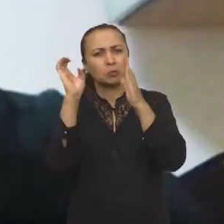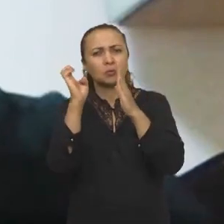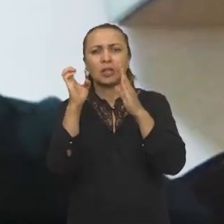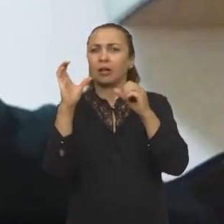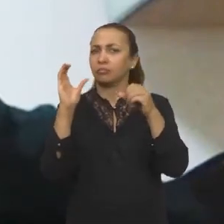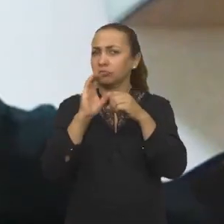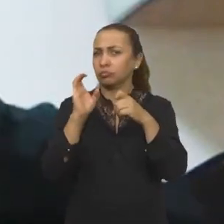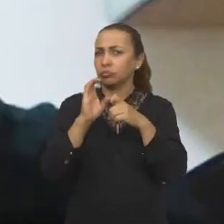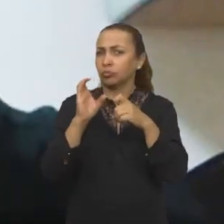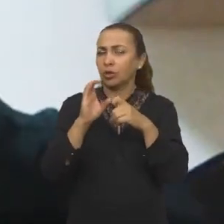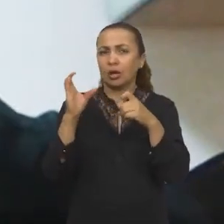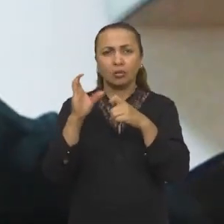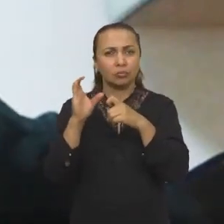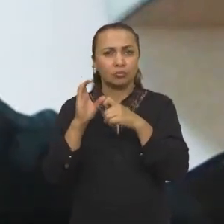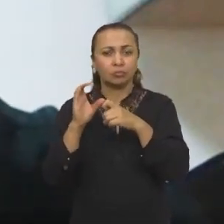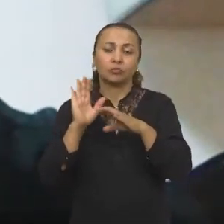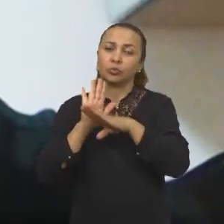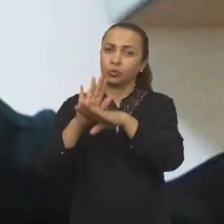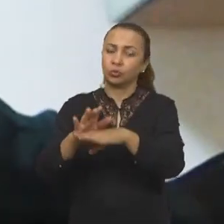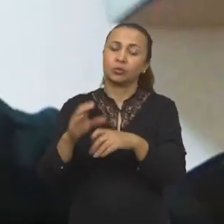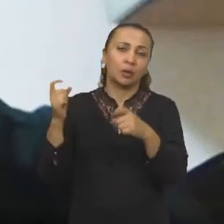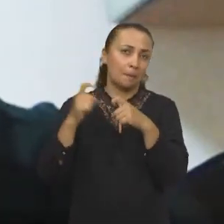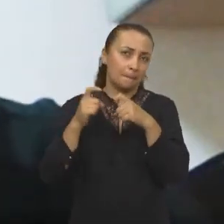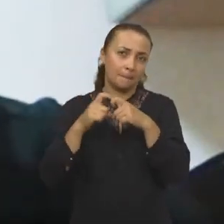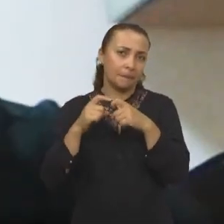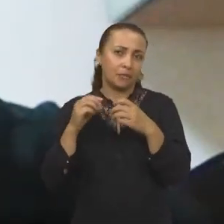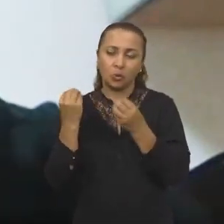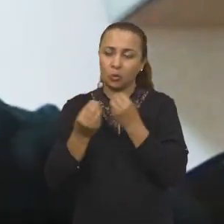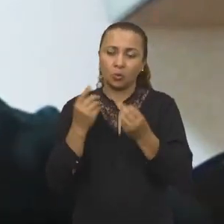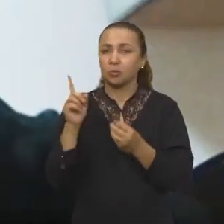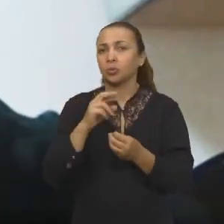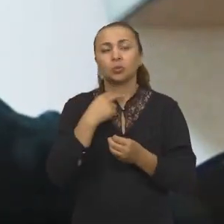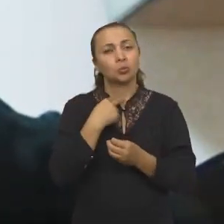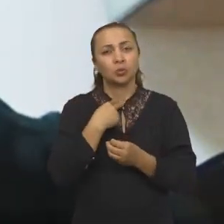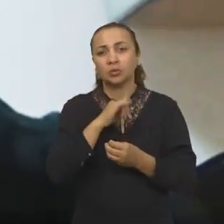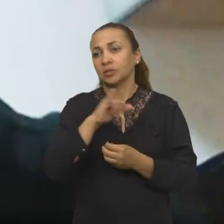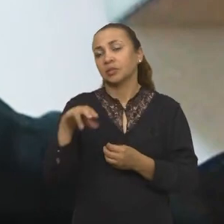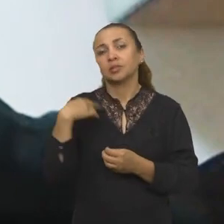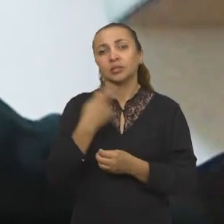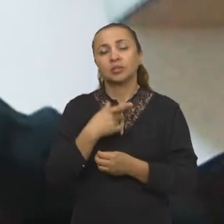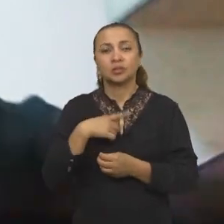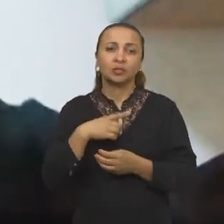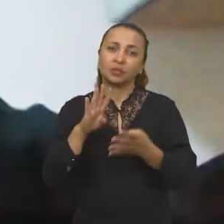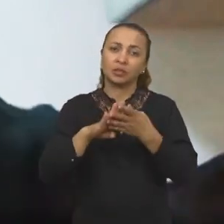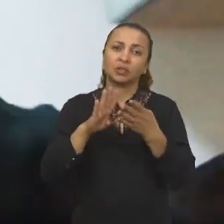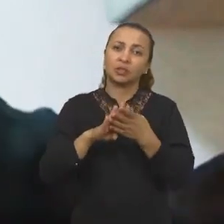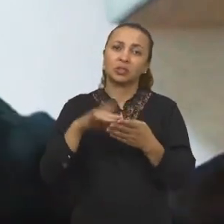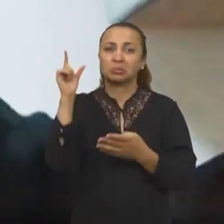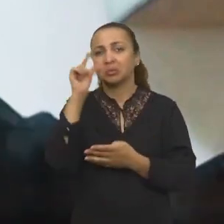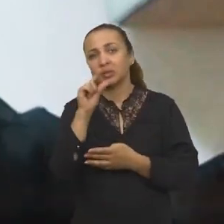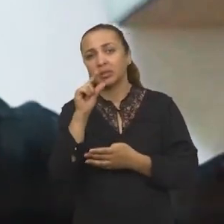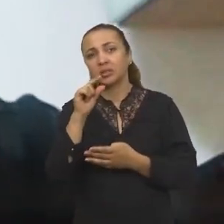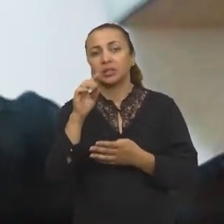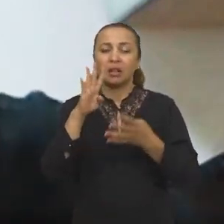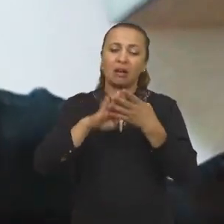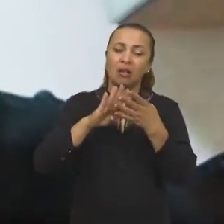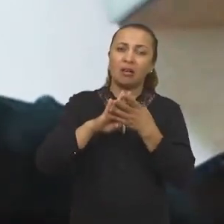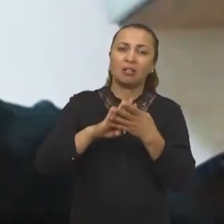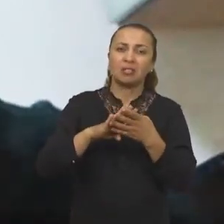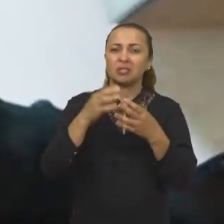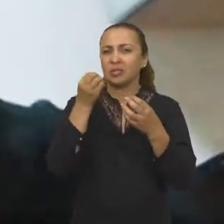dados de atendimento médico, coisa que não seria possível se a gente tivesse rede de baixa velocidade, rede